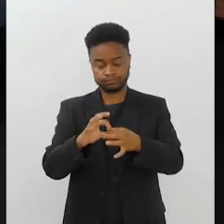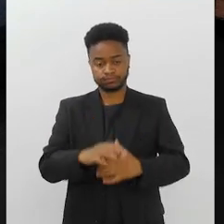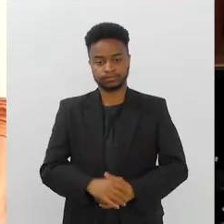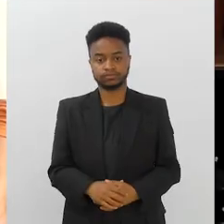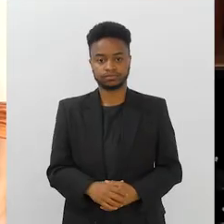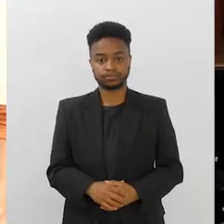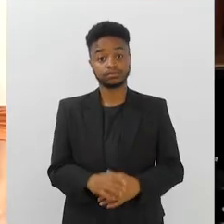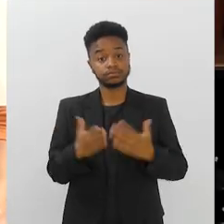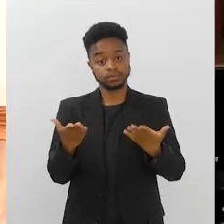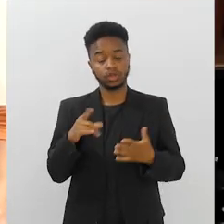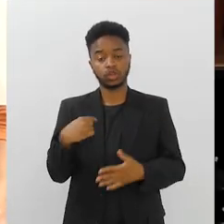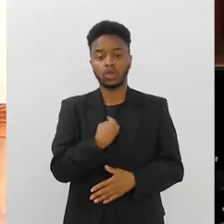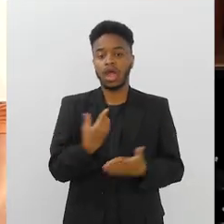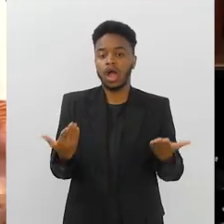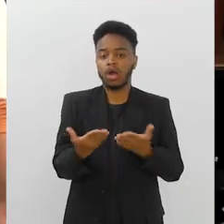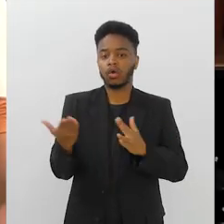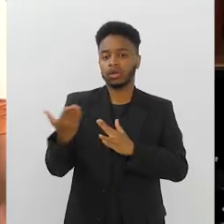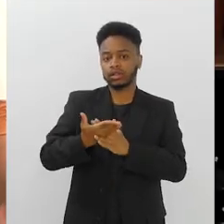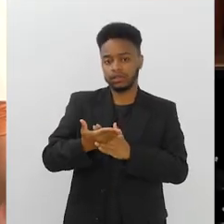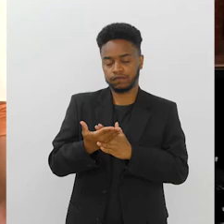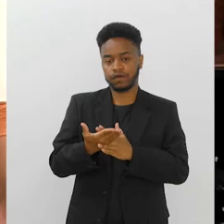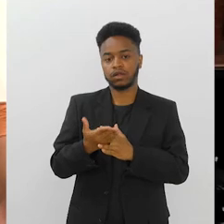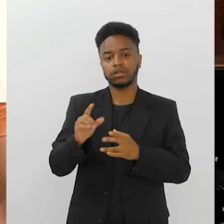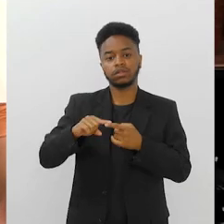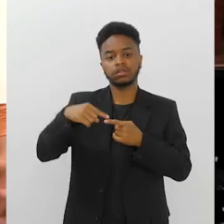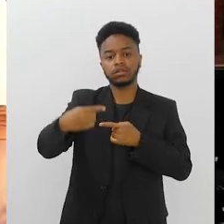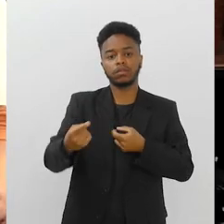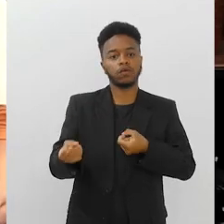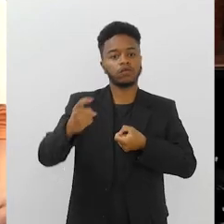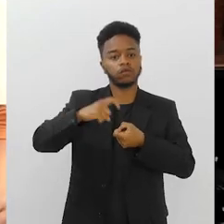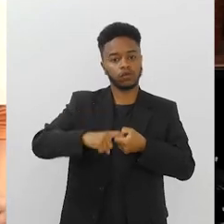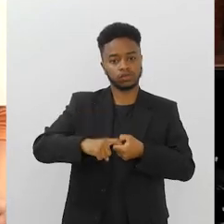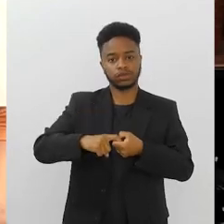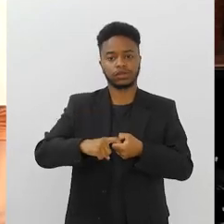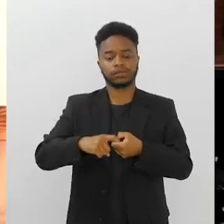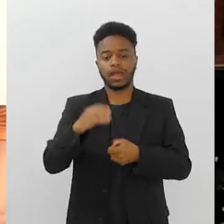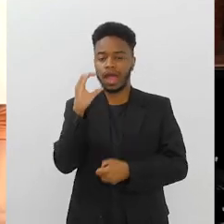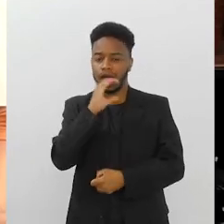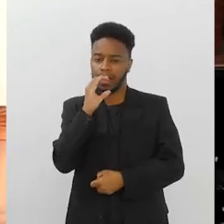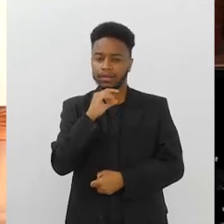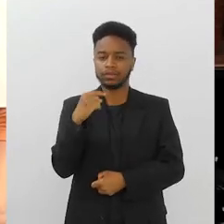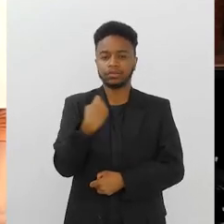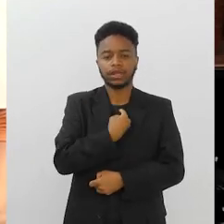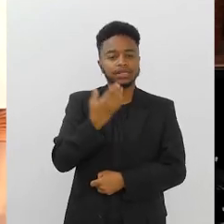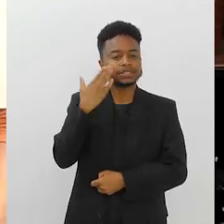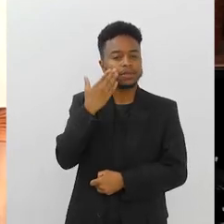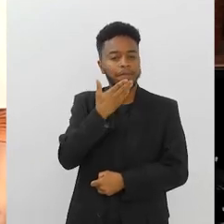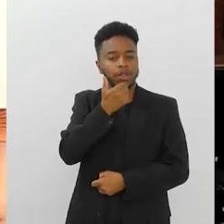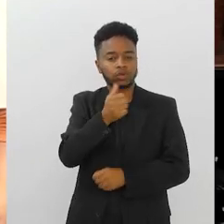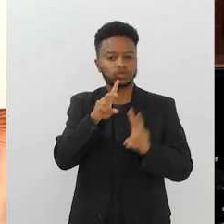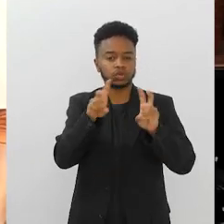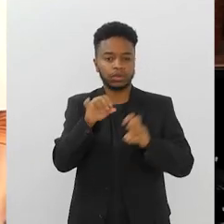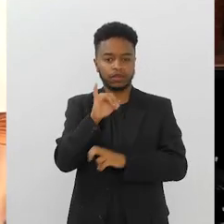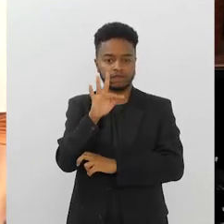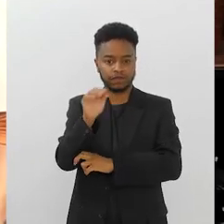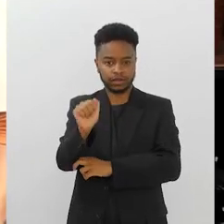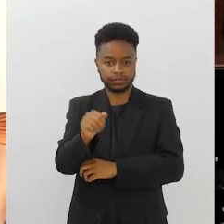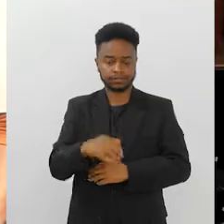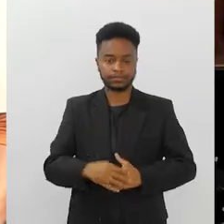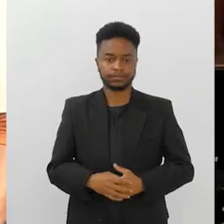fato bem nós vamos ao intervalo e voltamos daqui a pouquinho para saber um pouco mais